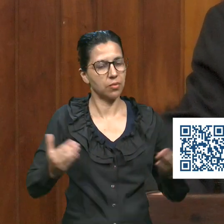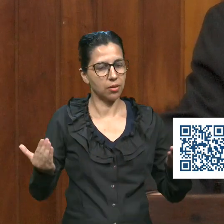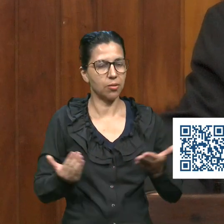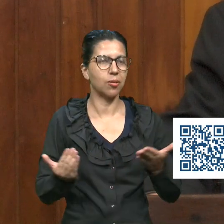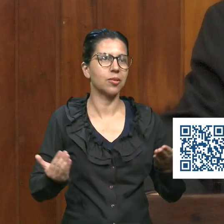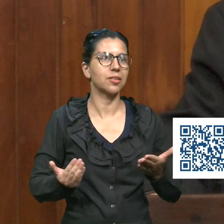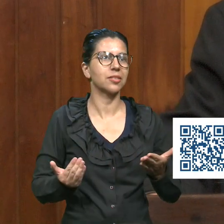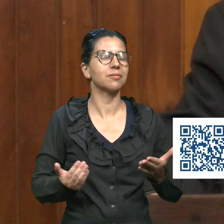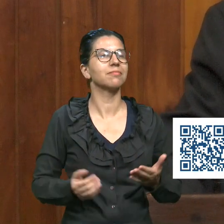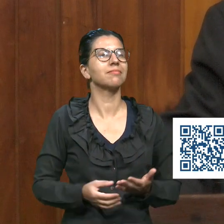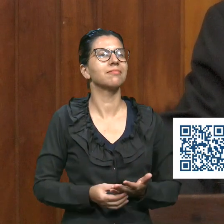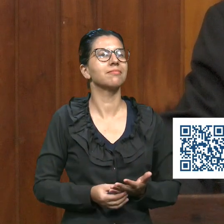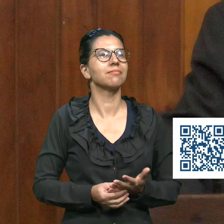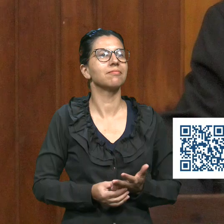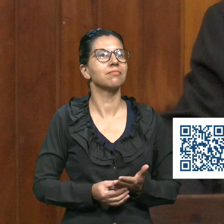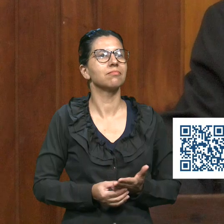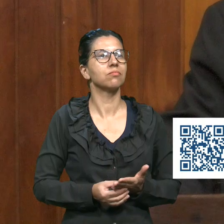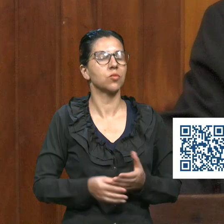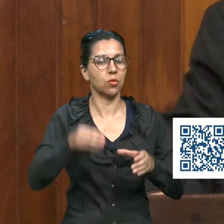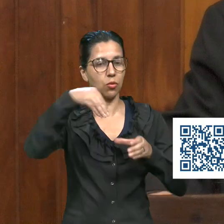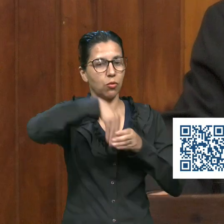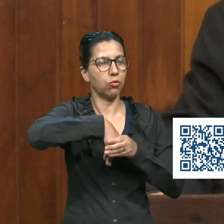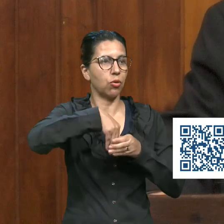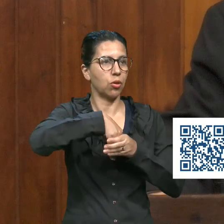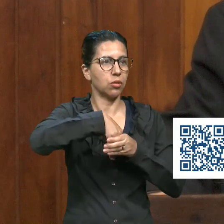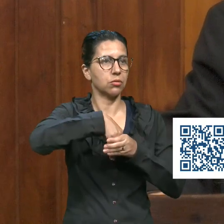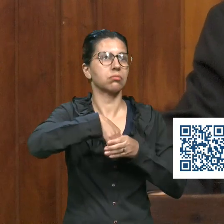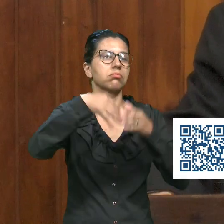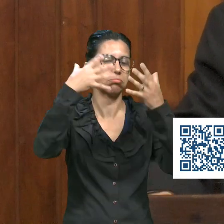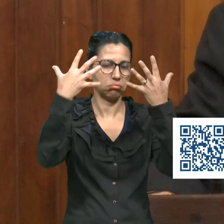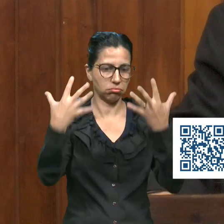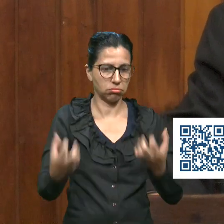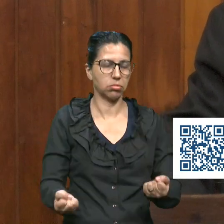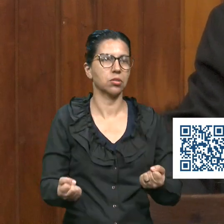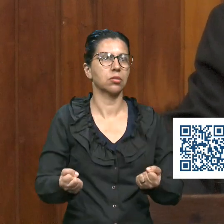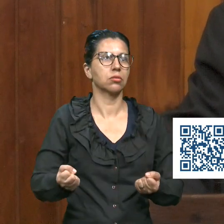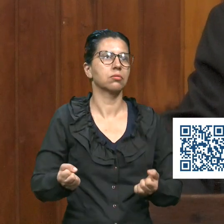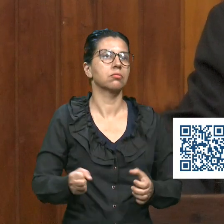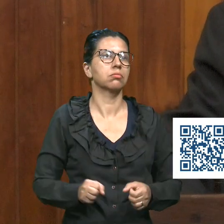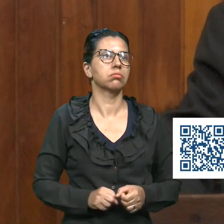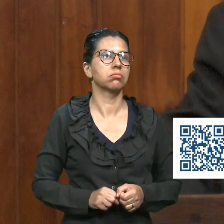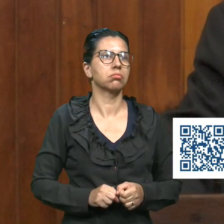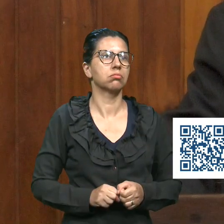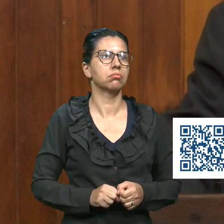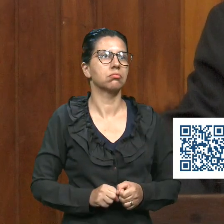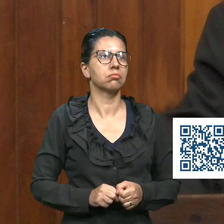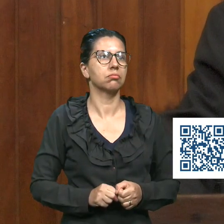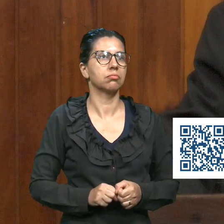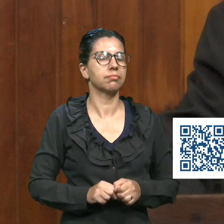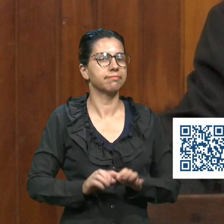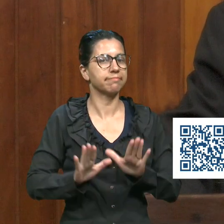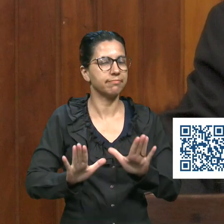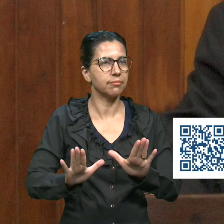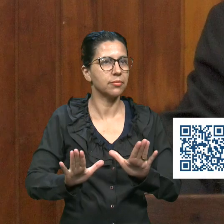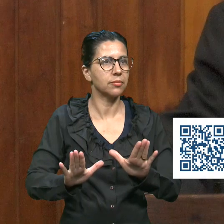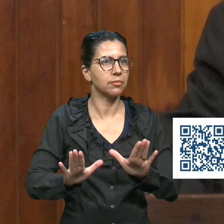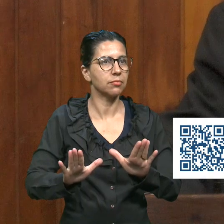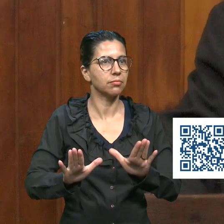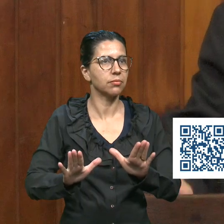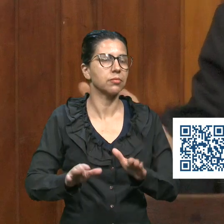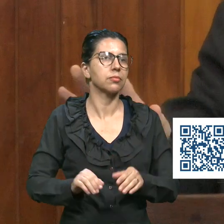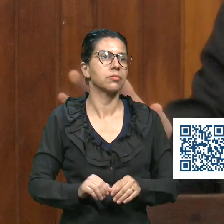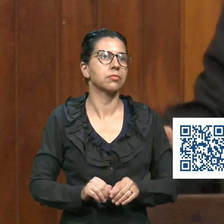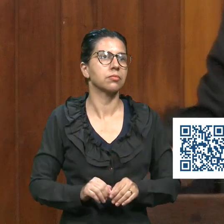vez o meu voto favorável ao requerimento. Mas há algumas